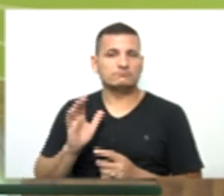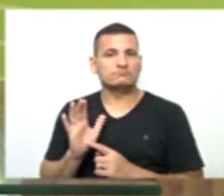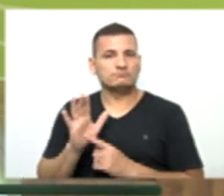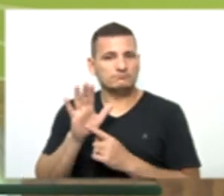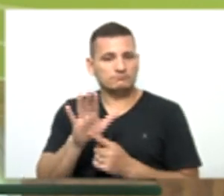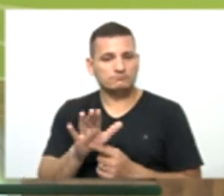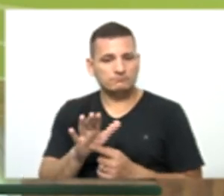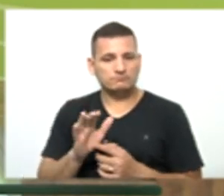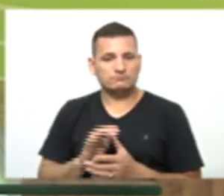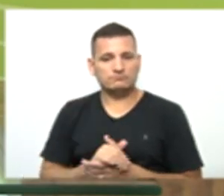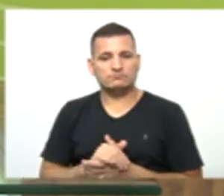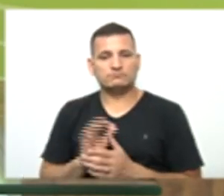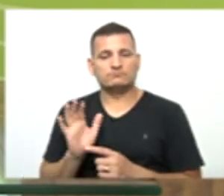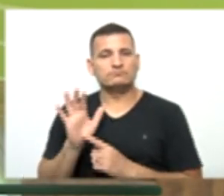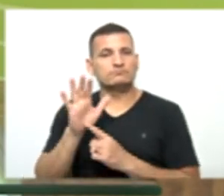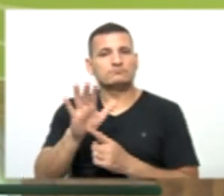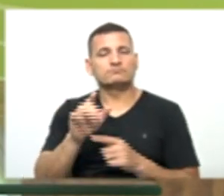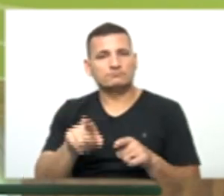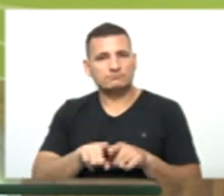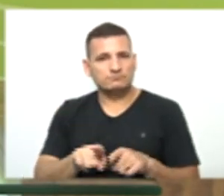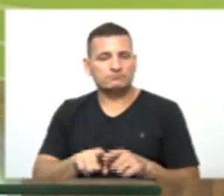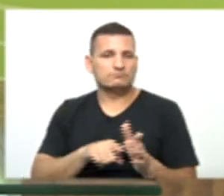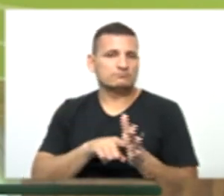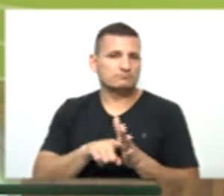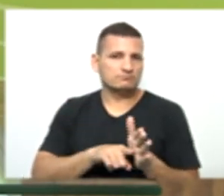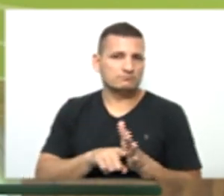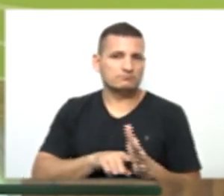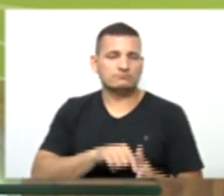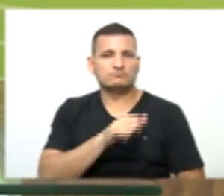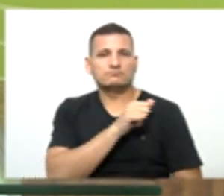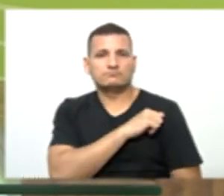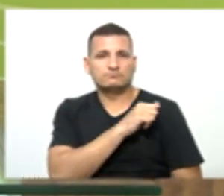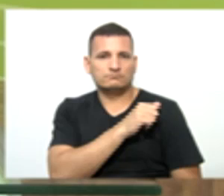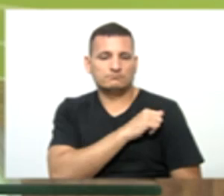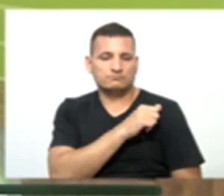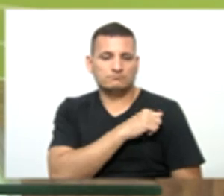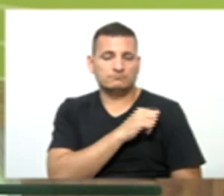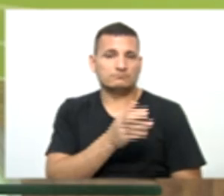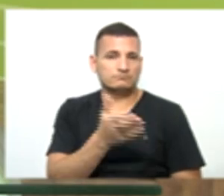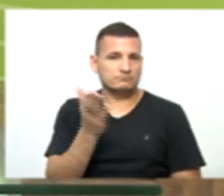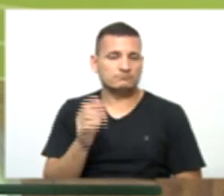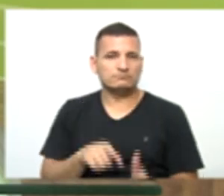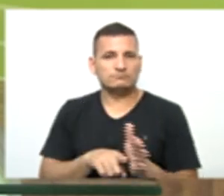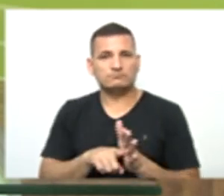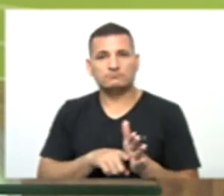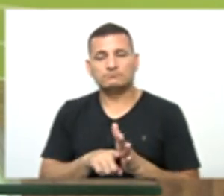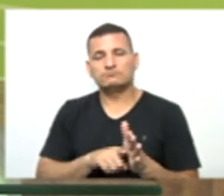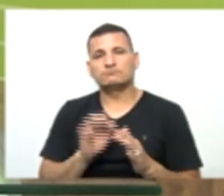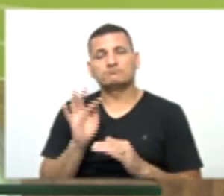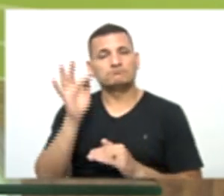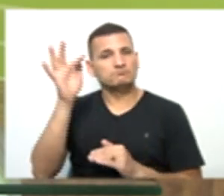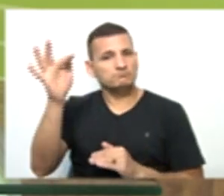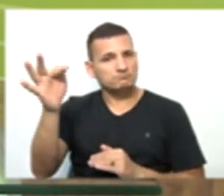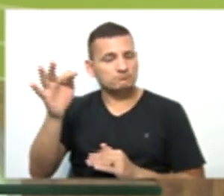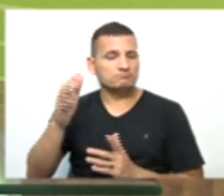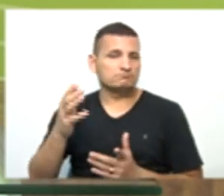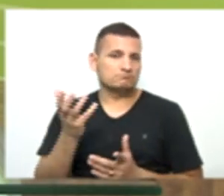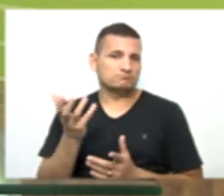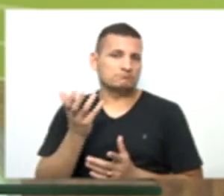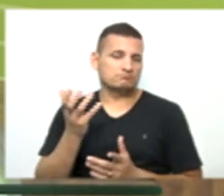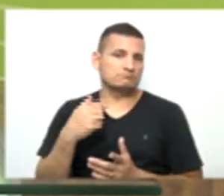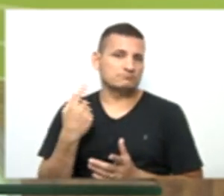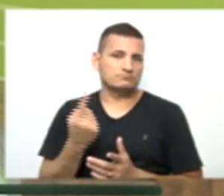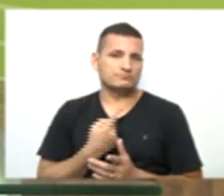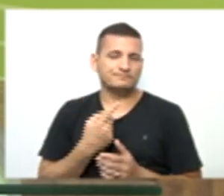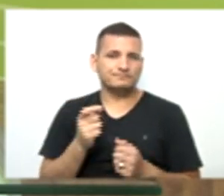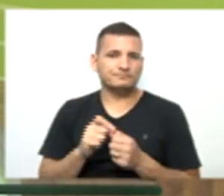apresentados. Mostrar também as pesquisas dos alunos, o que vocês pesquisarem mais para o futuro. Nós pretendemos estar